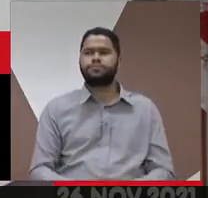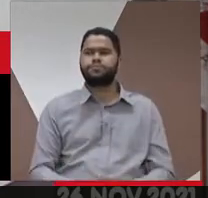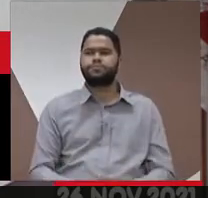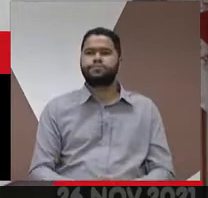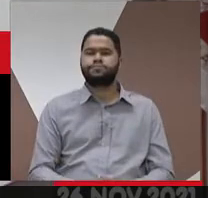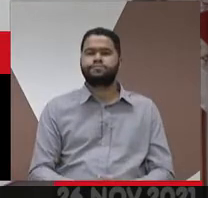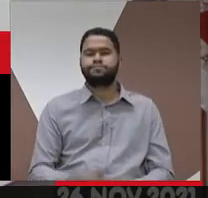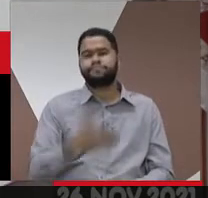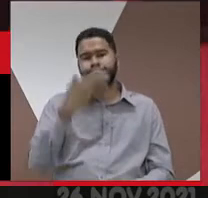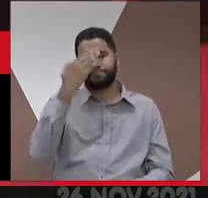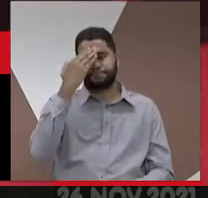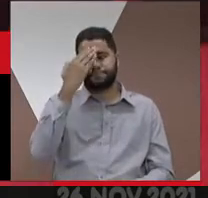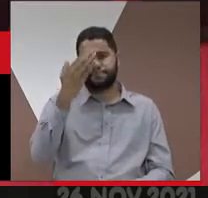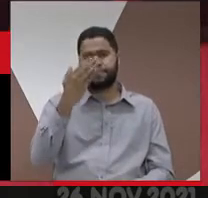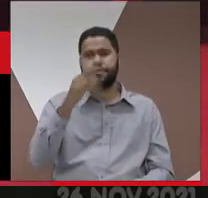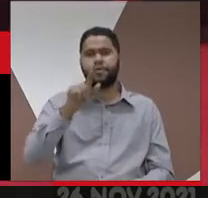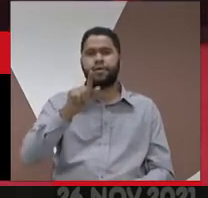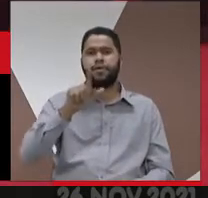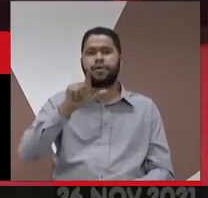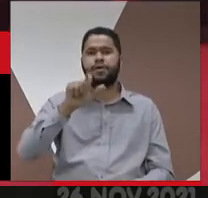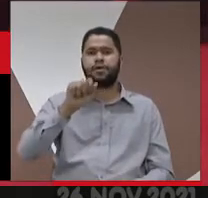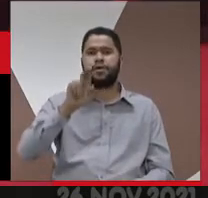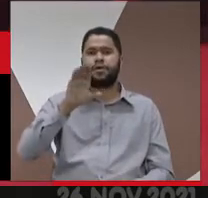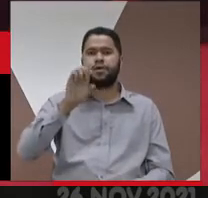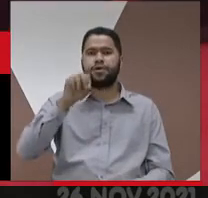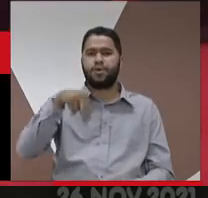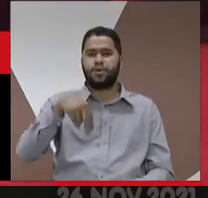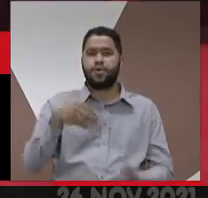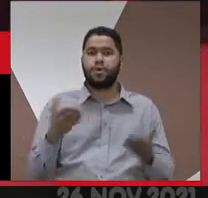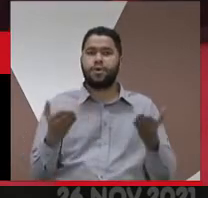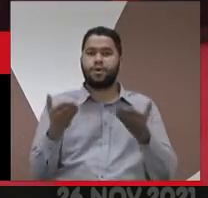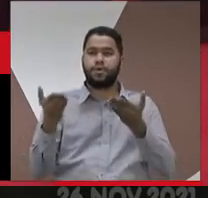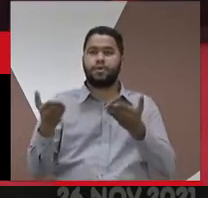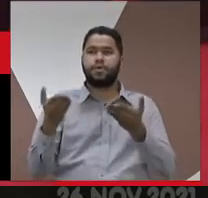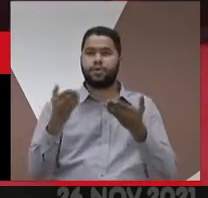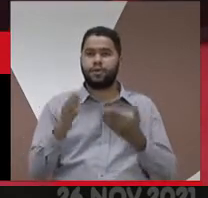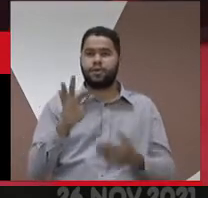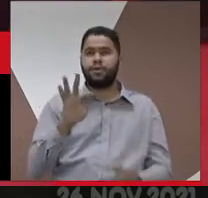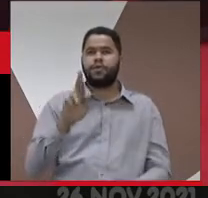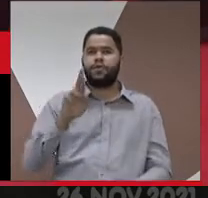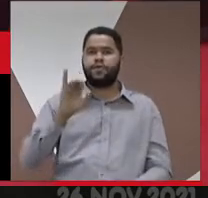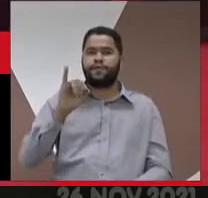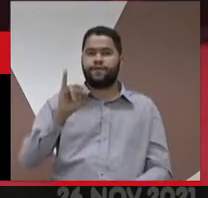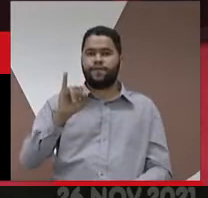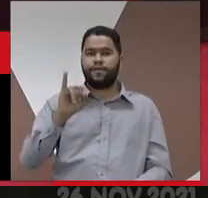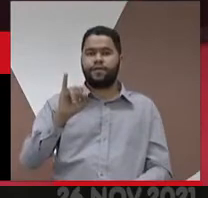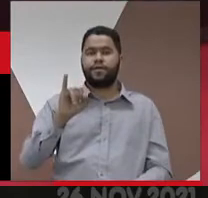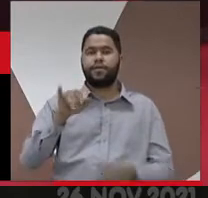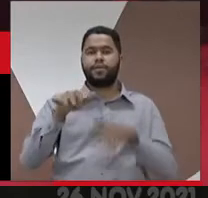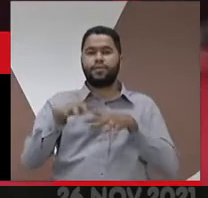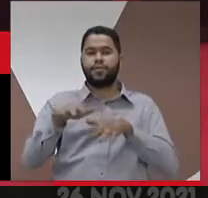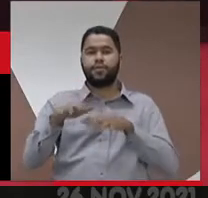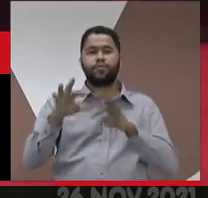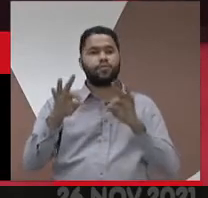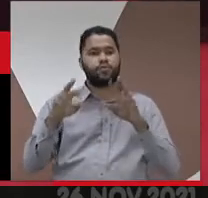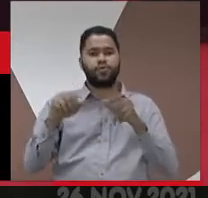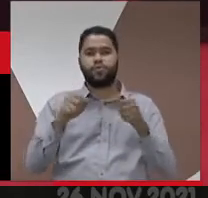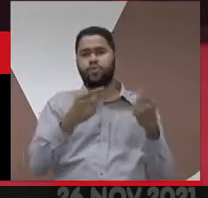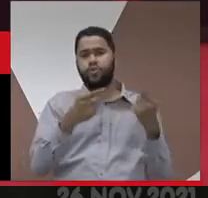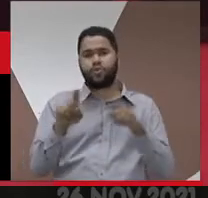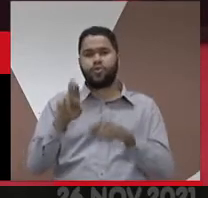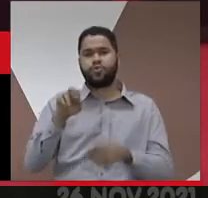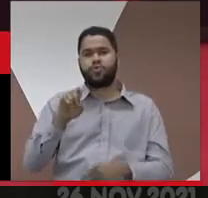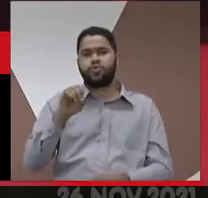Muito obrigado, Glaucon. Vamos ouvir agora Frei Gilvander Luiz Moreira, Movimento Somos Todos Contra o Rodoanel